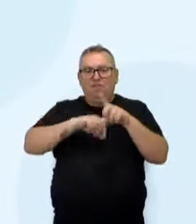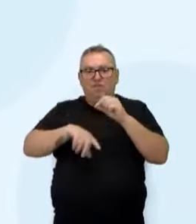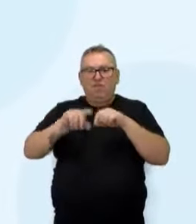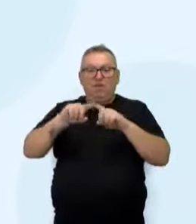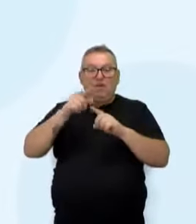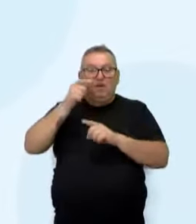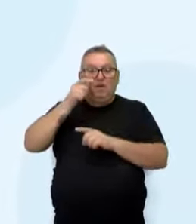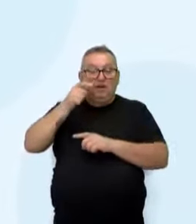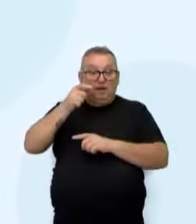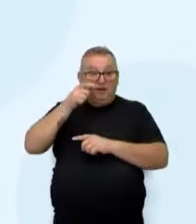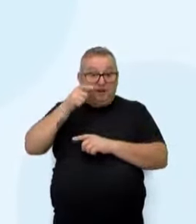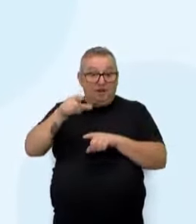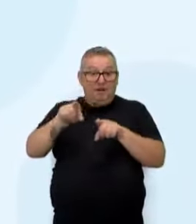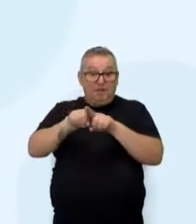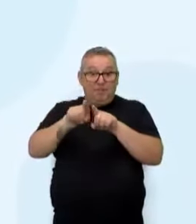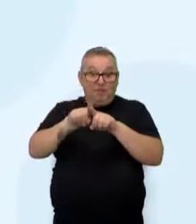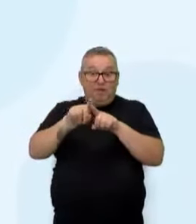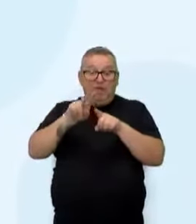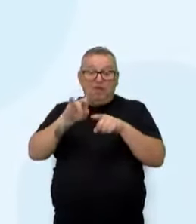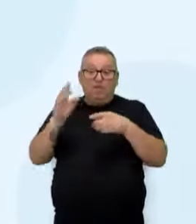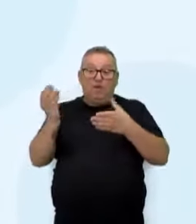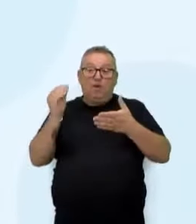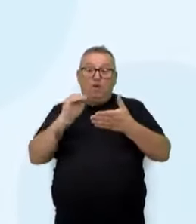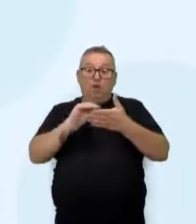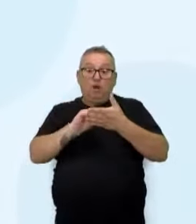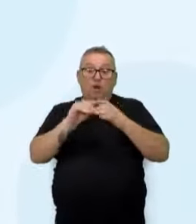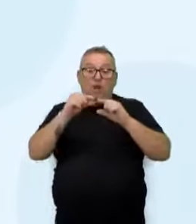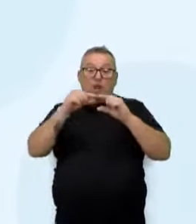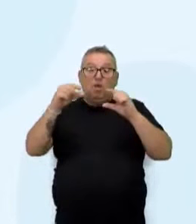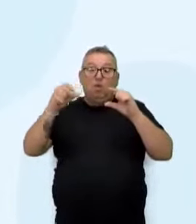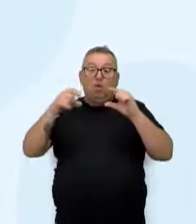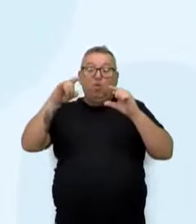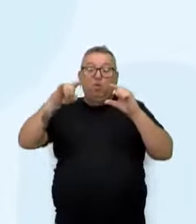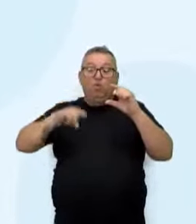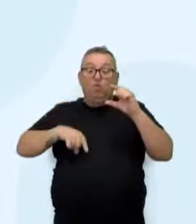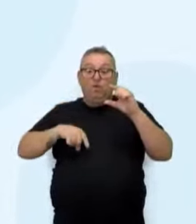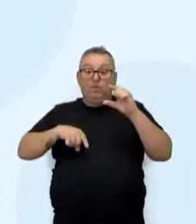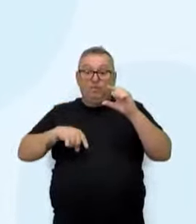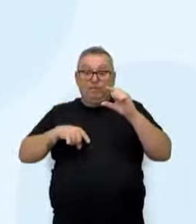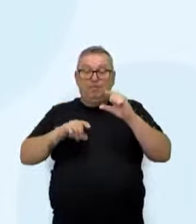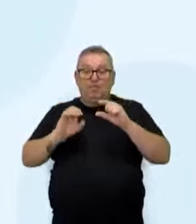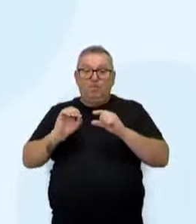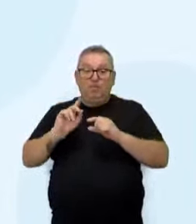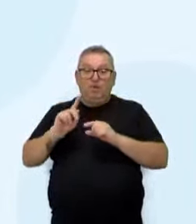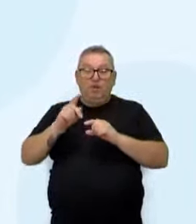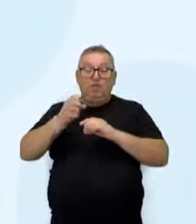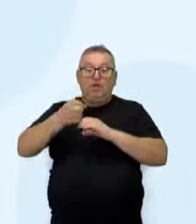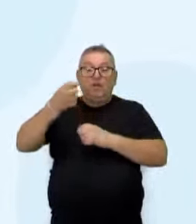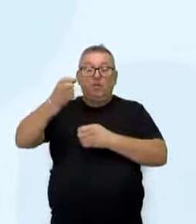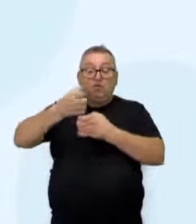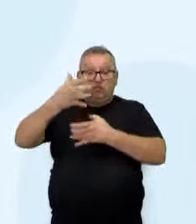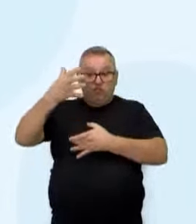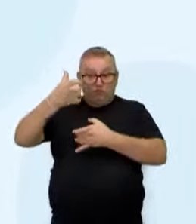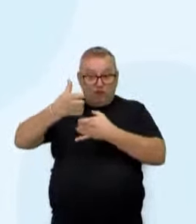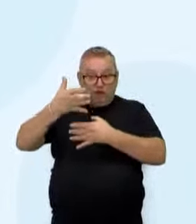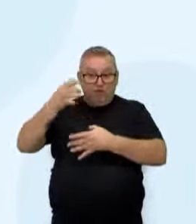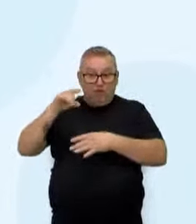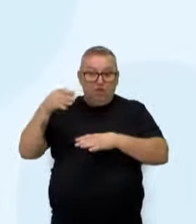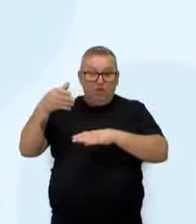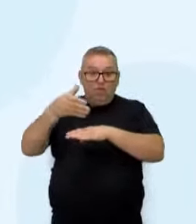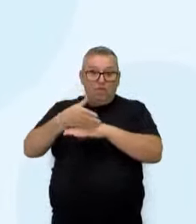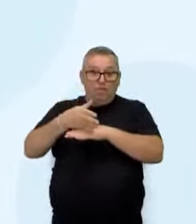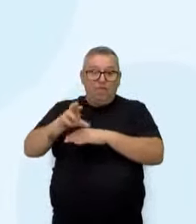o endereço do Google Forms a gente vai colocar aí no chat para vocês. Então já está no chat, é só entrar